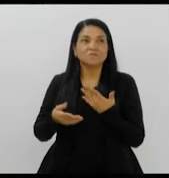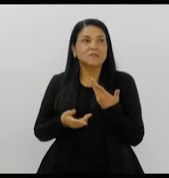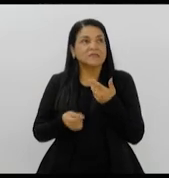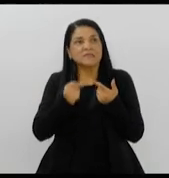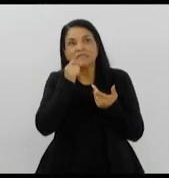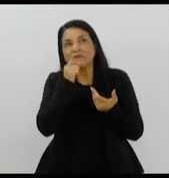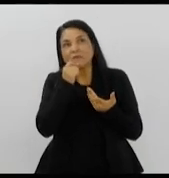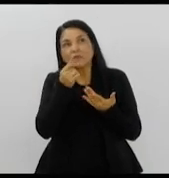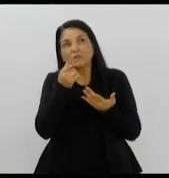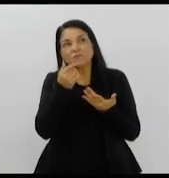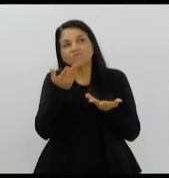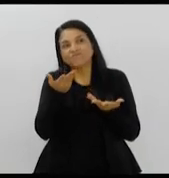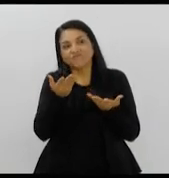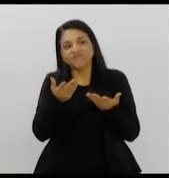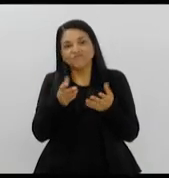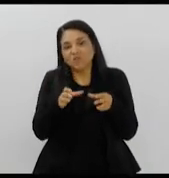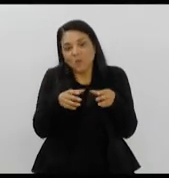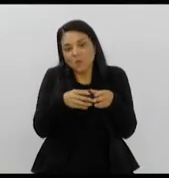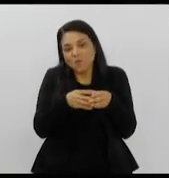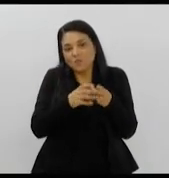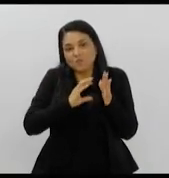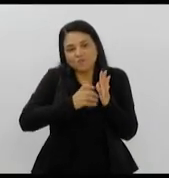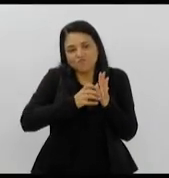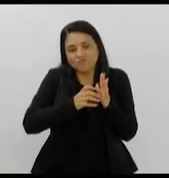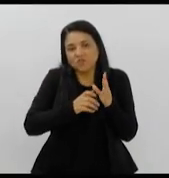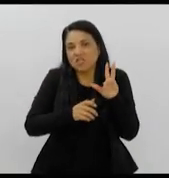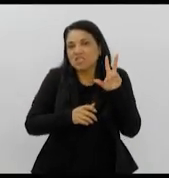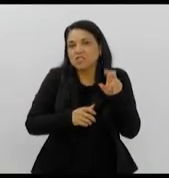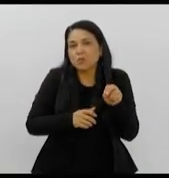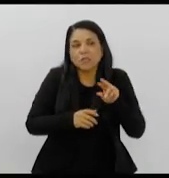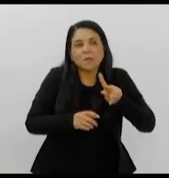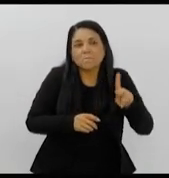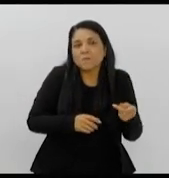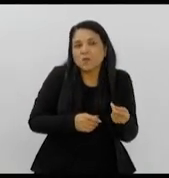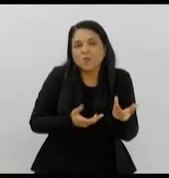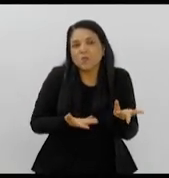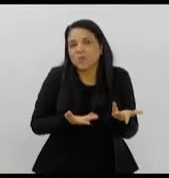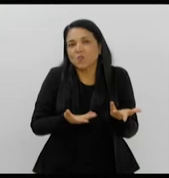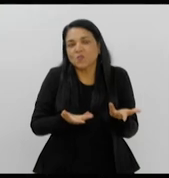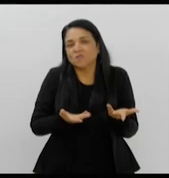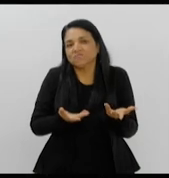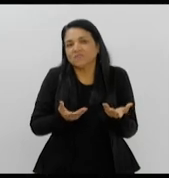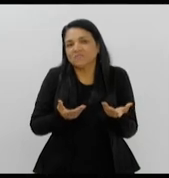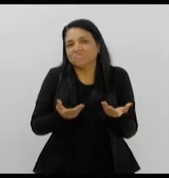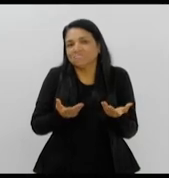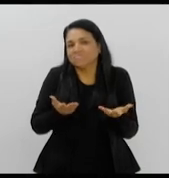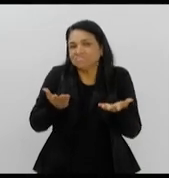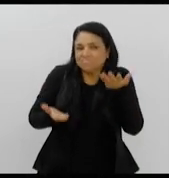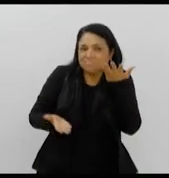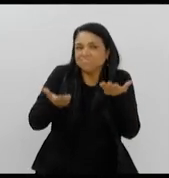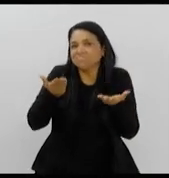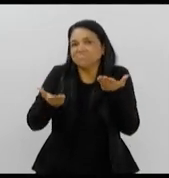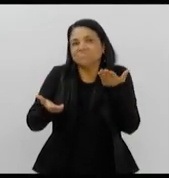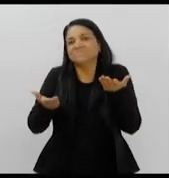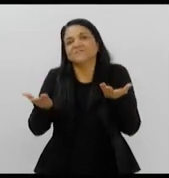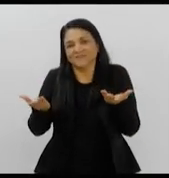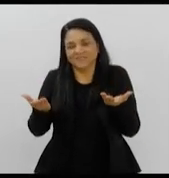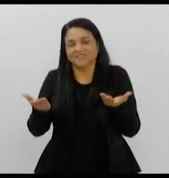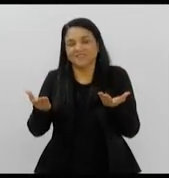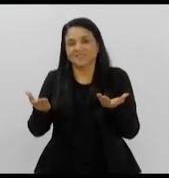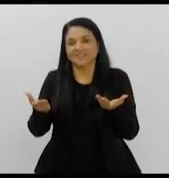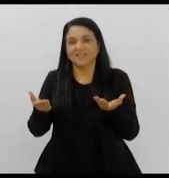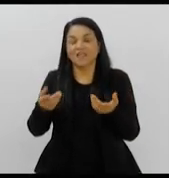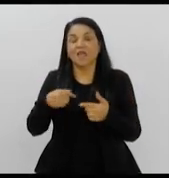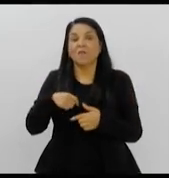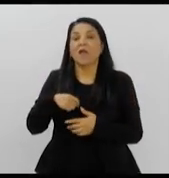reais. É um desequilíbrio brutal, digo eu. Mas também quem quer